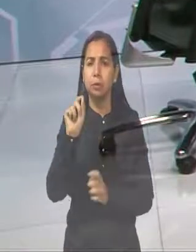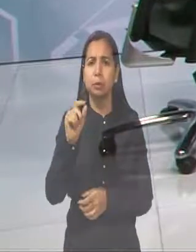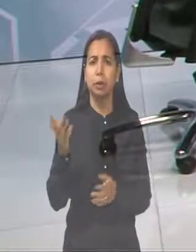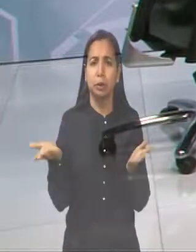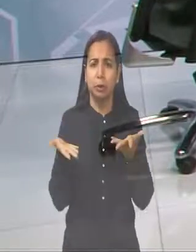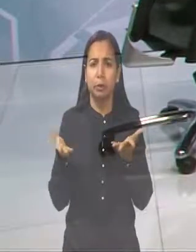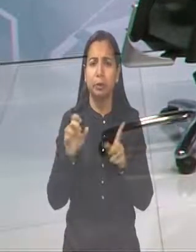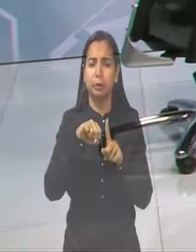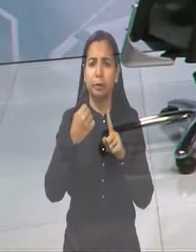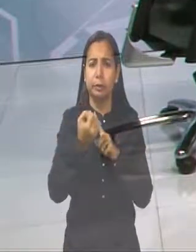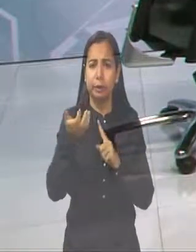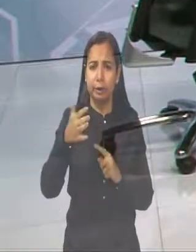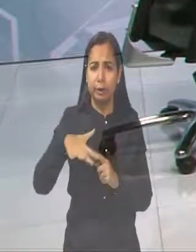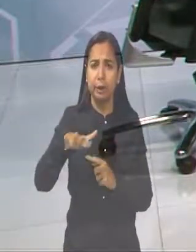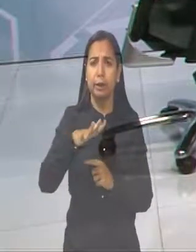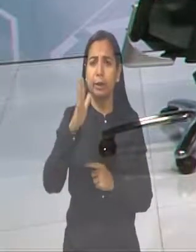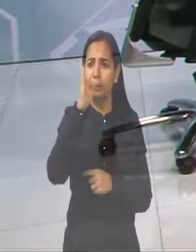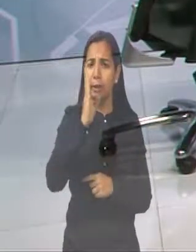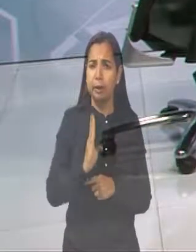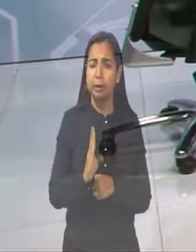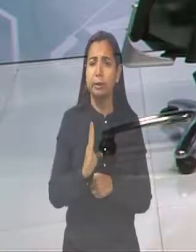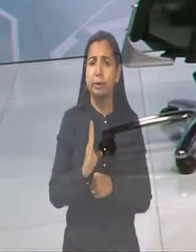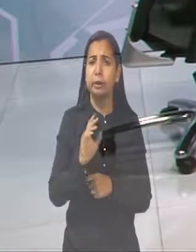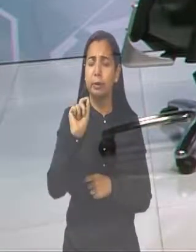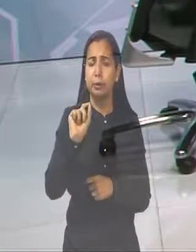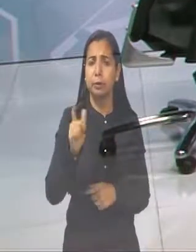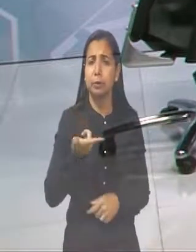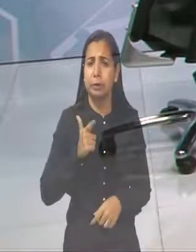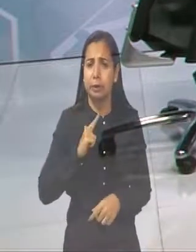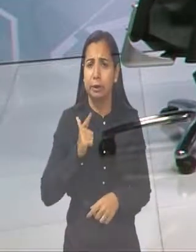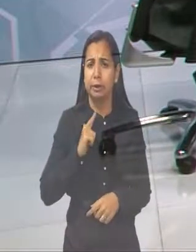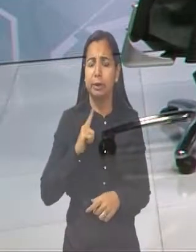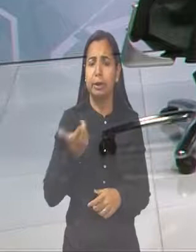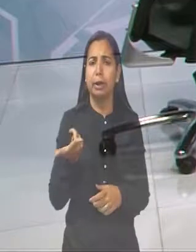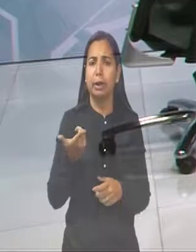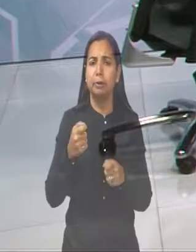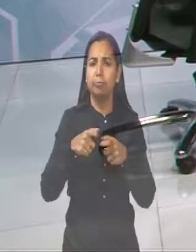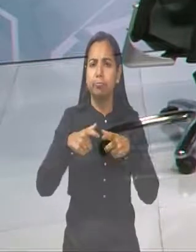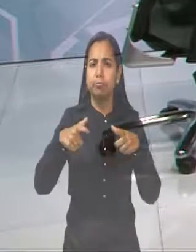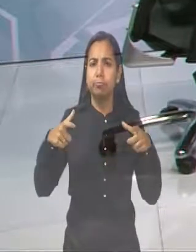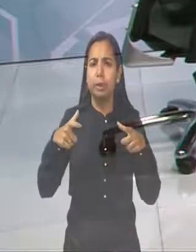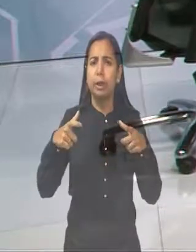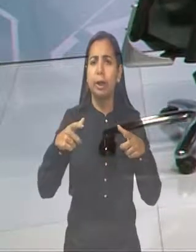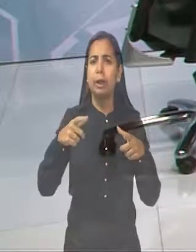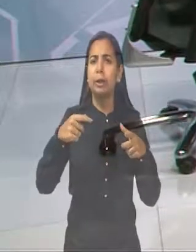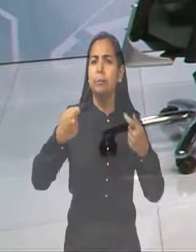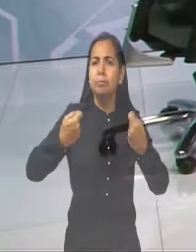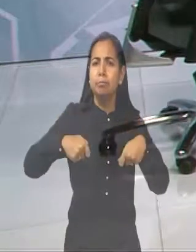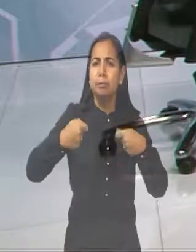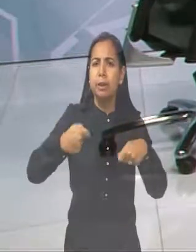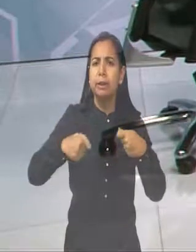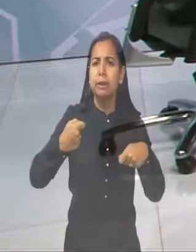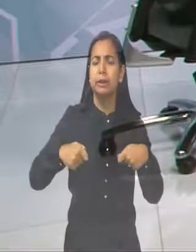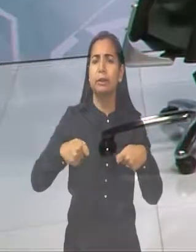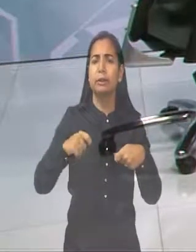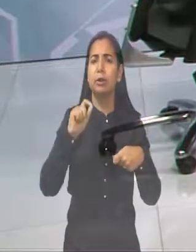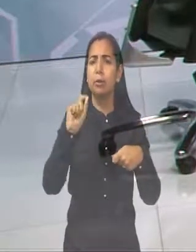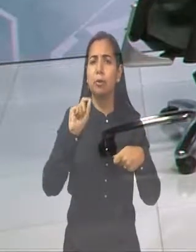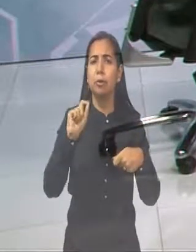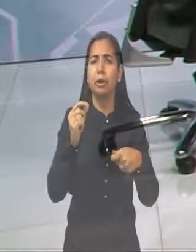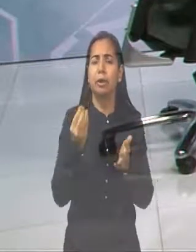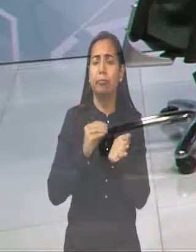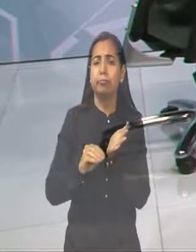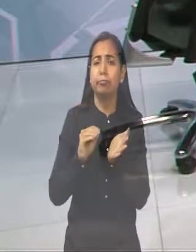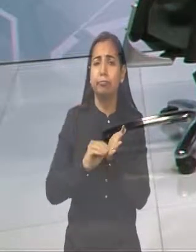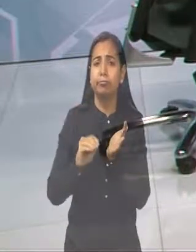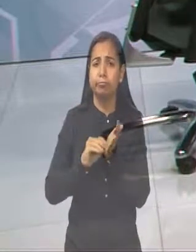sociedade brasileira, dado o aumento de suas demandas, a escassez de